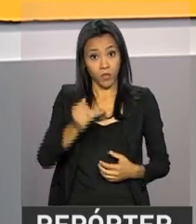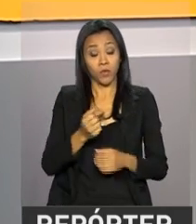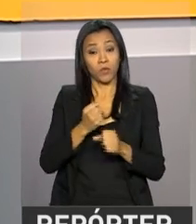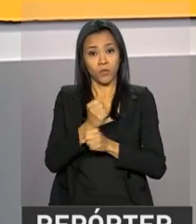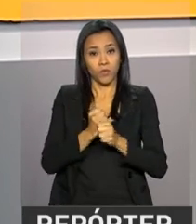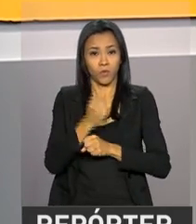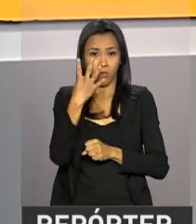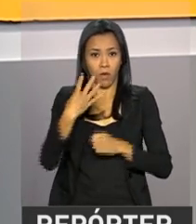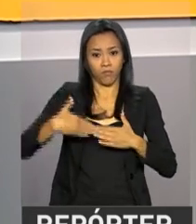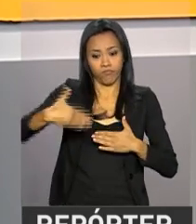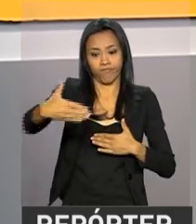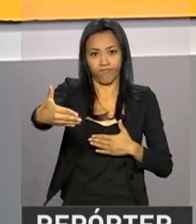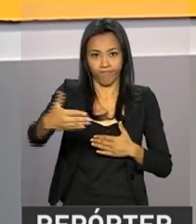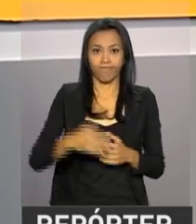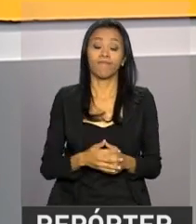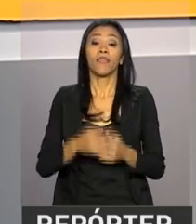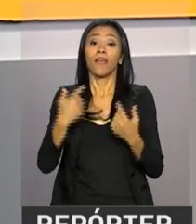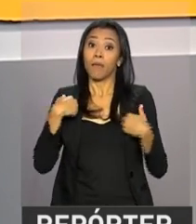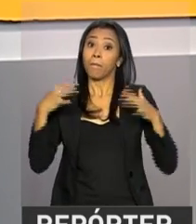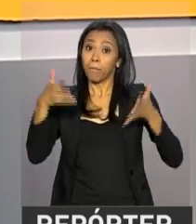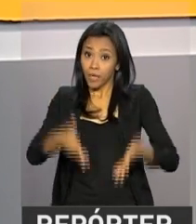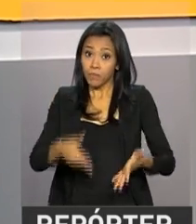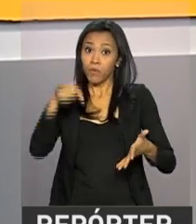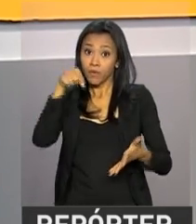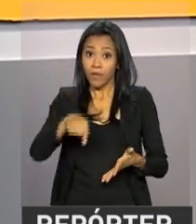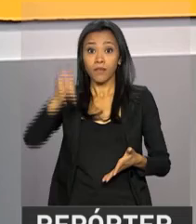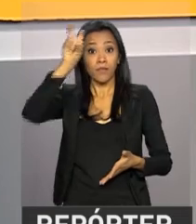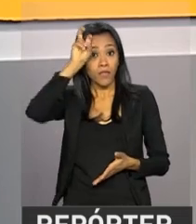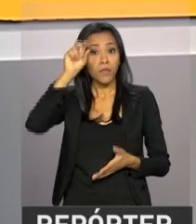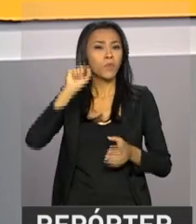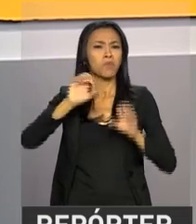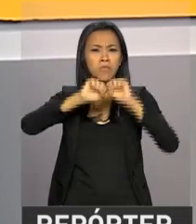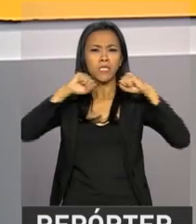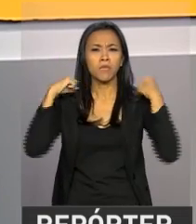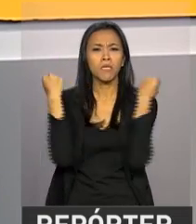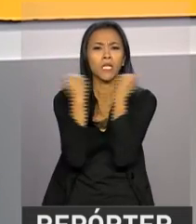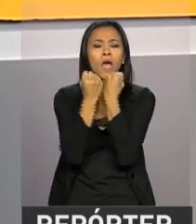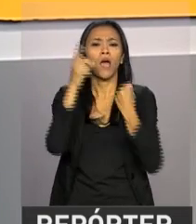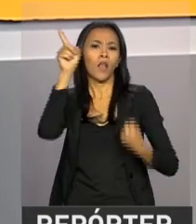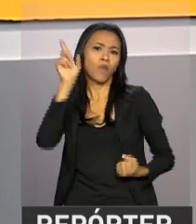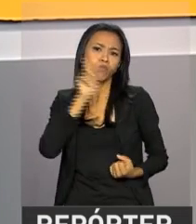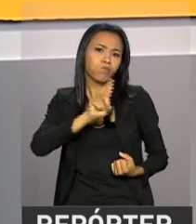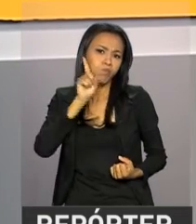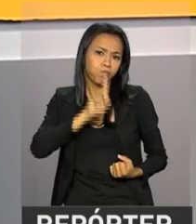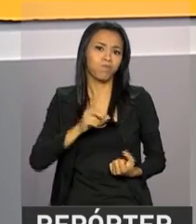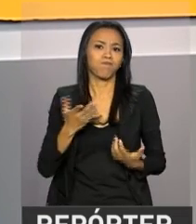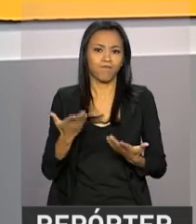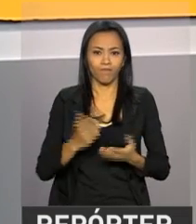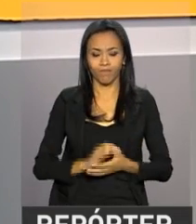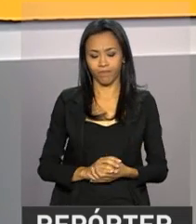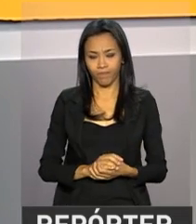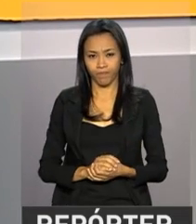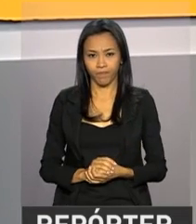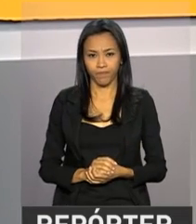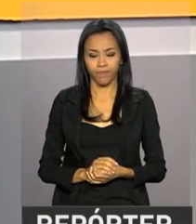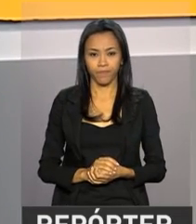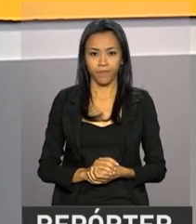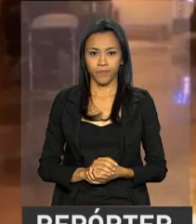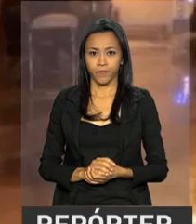quatro anos ele participou nesta quinta-feira de um seminário em boston nos estados unidos